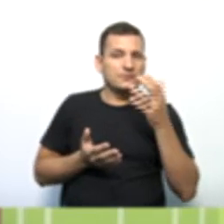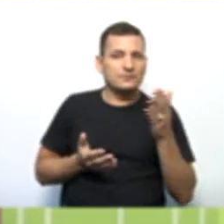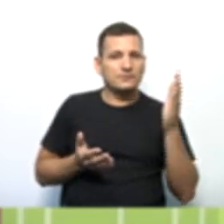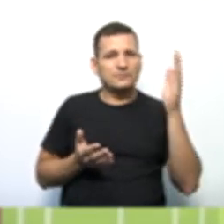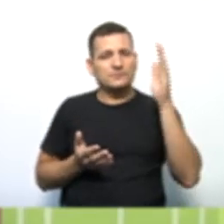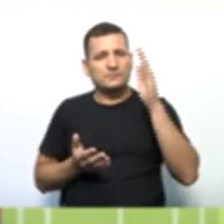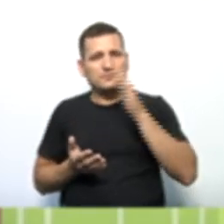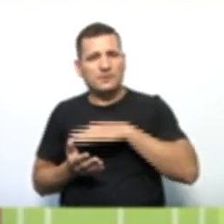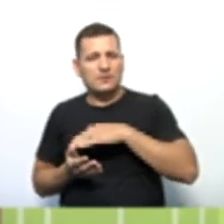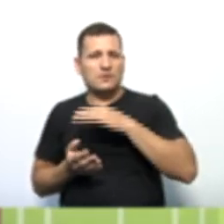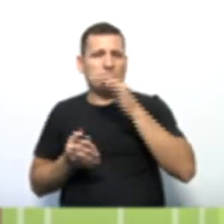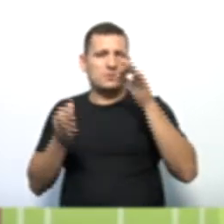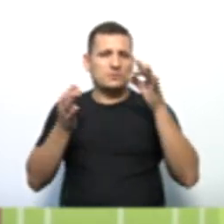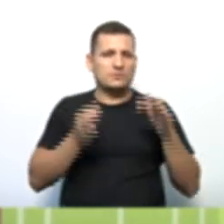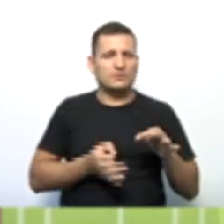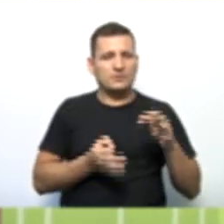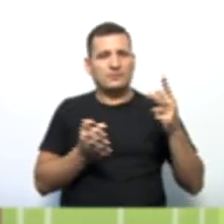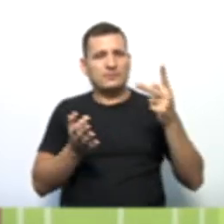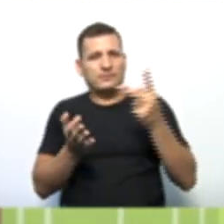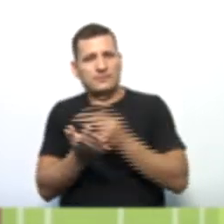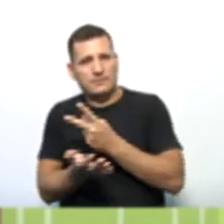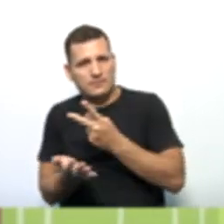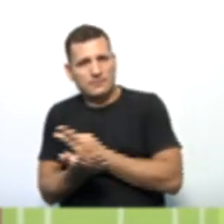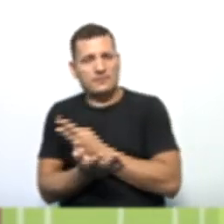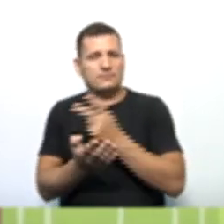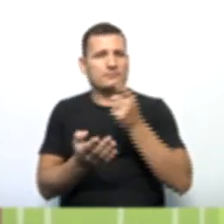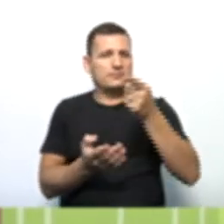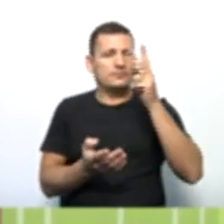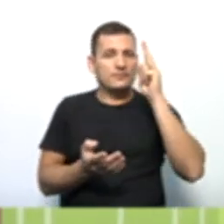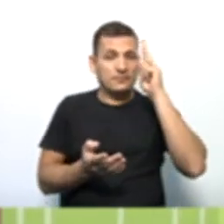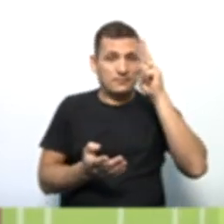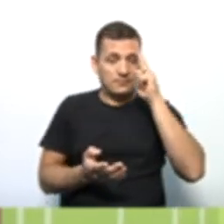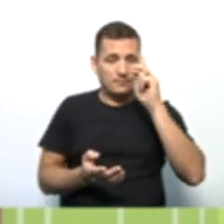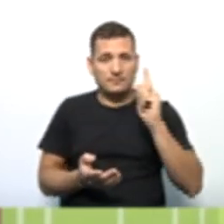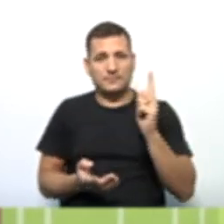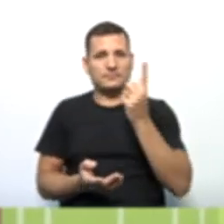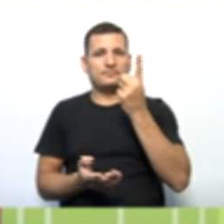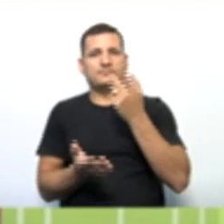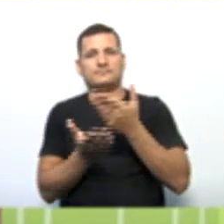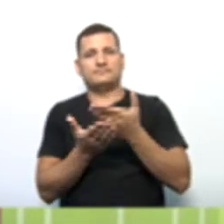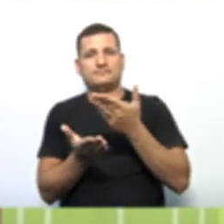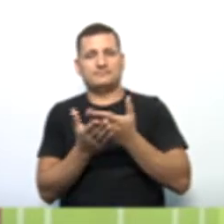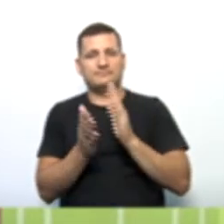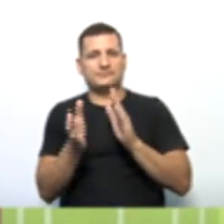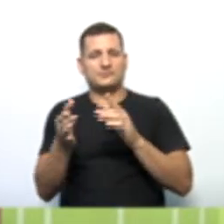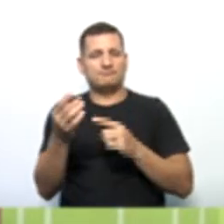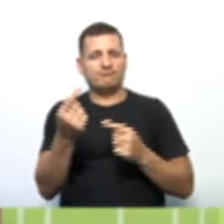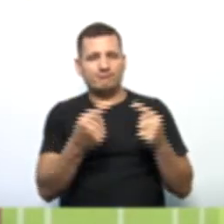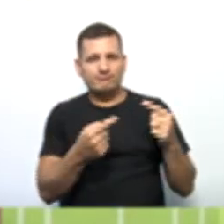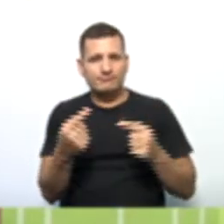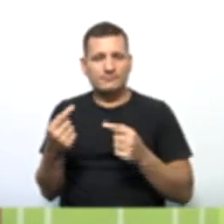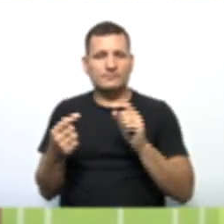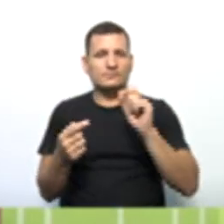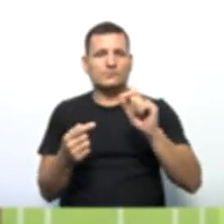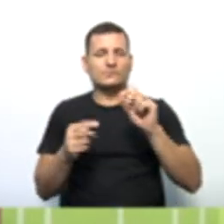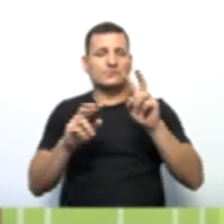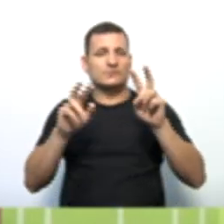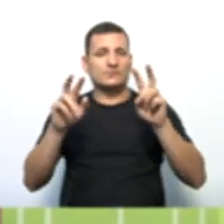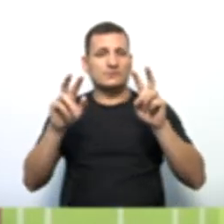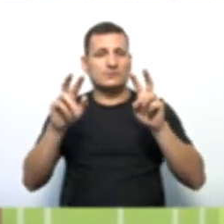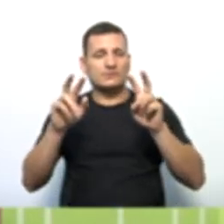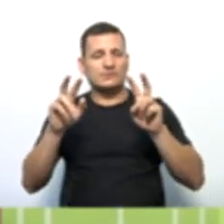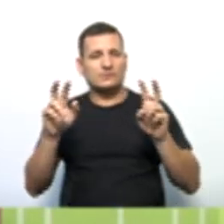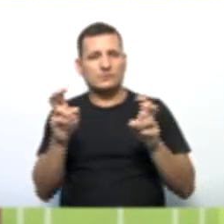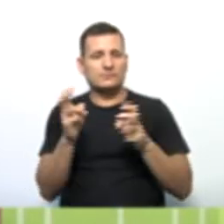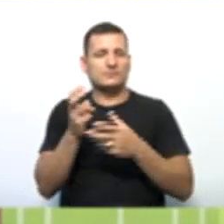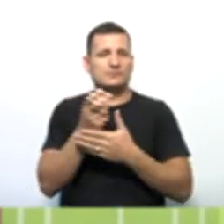fundamentos disso. Se você lembra da nossa primeira aula, nós discutimos sobre o que a ética refletia os